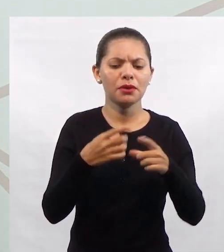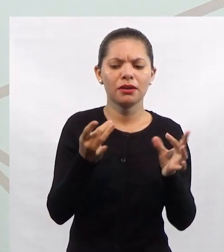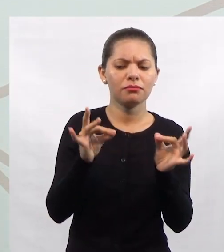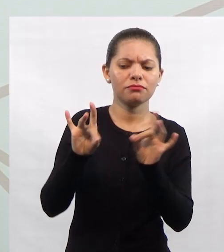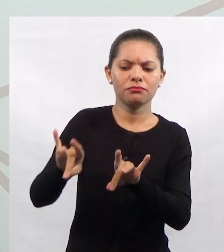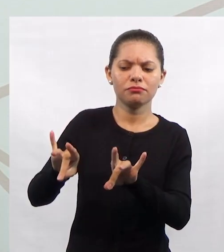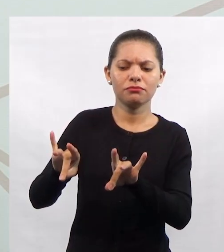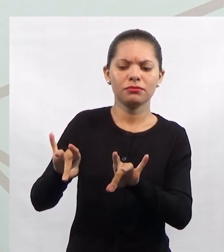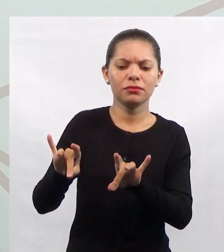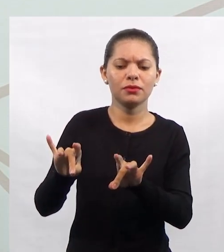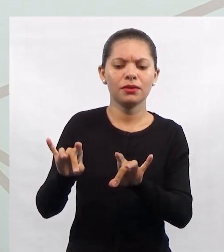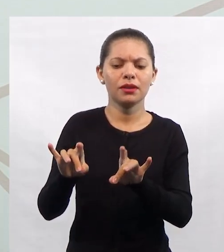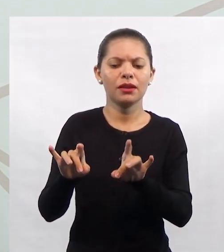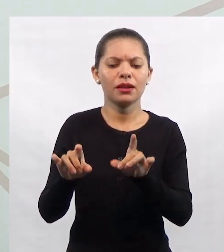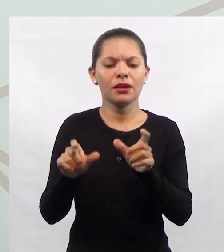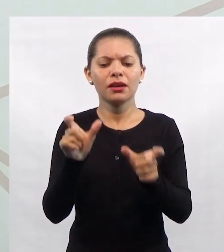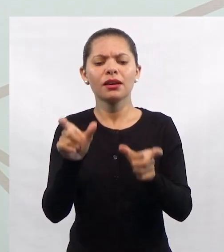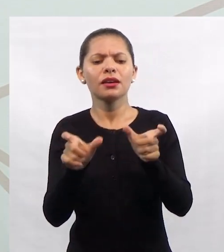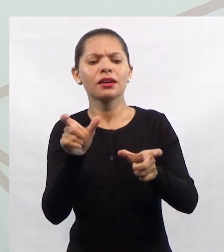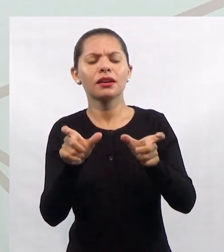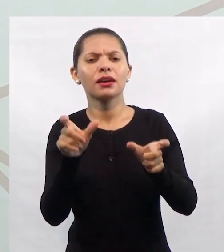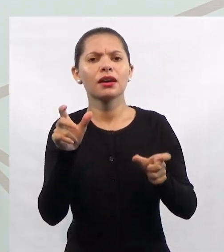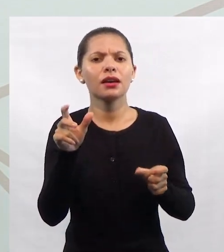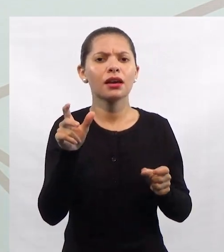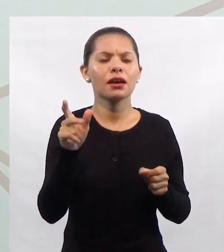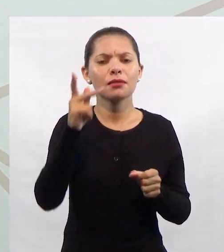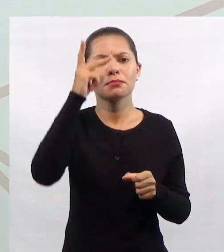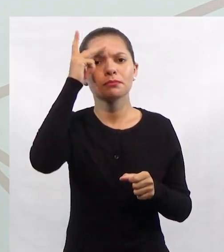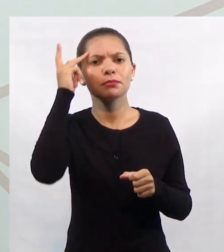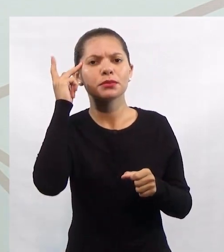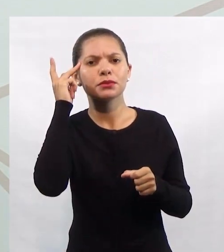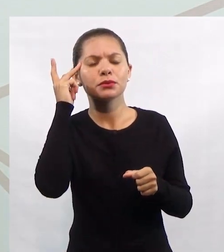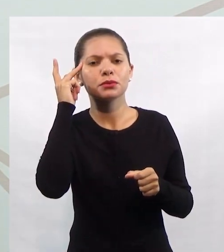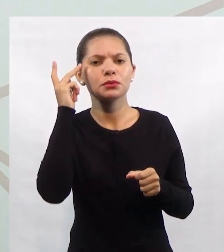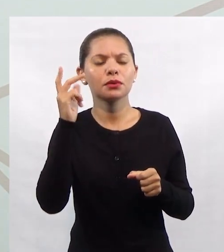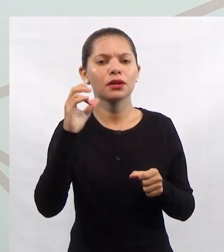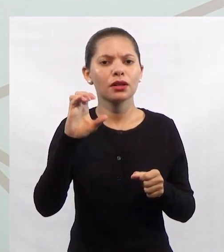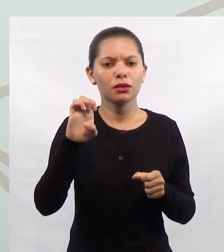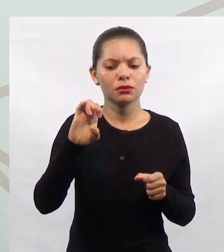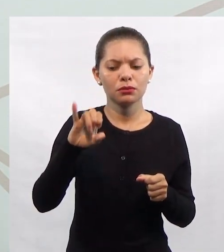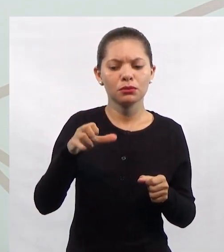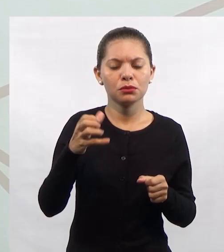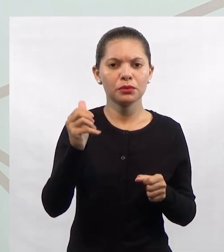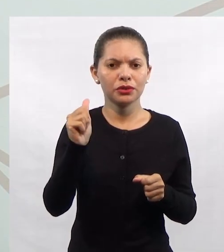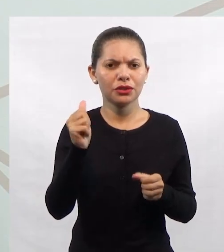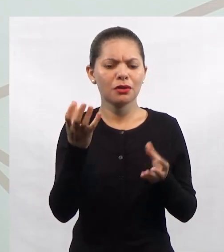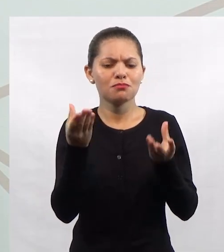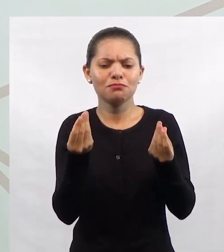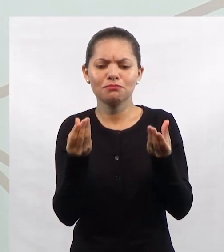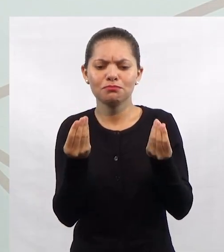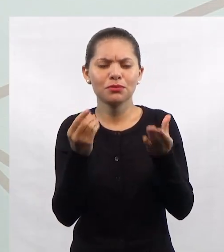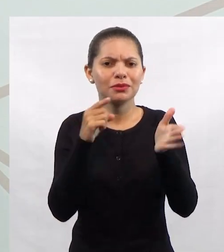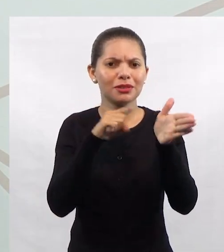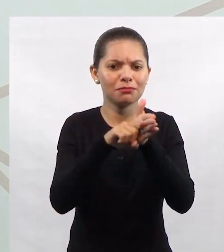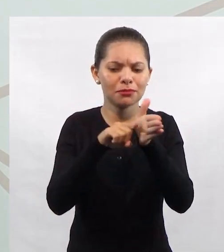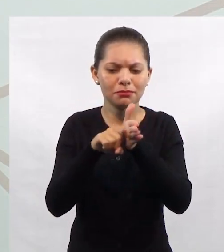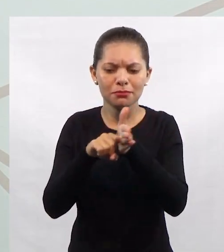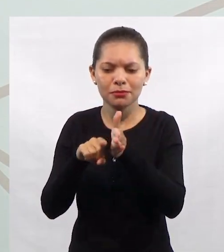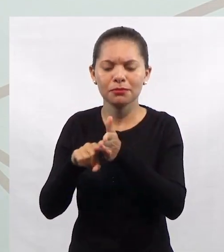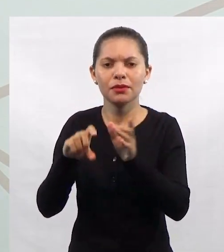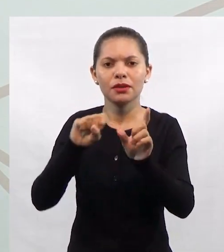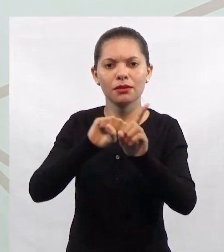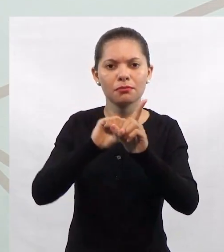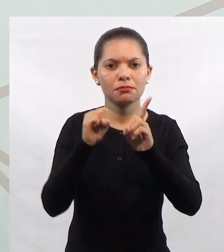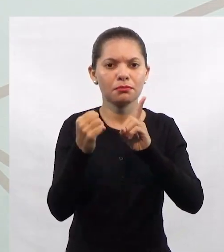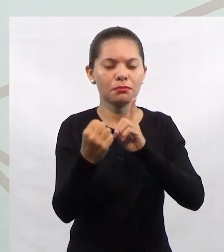evadiram? Quem é o público da educação de jovens e adultos? Então, há muitas questões